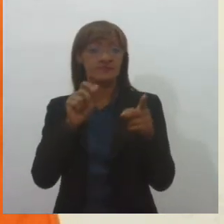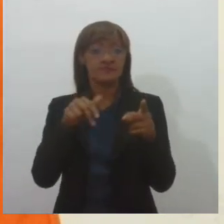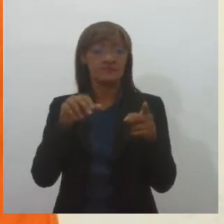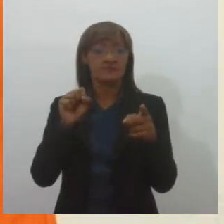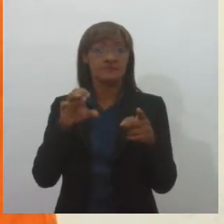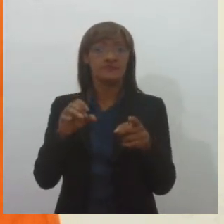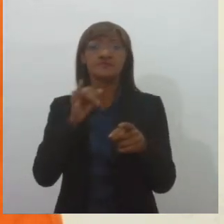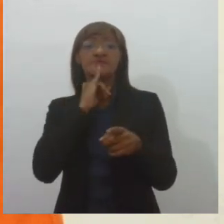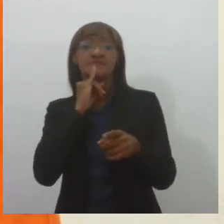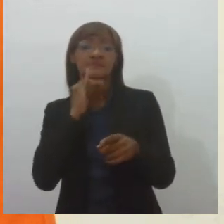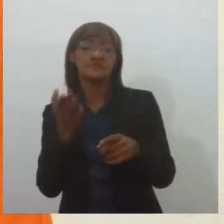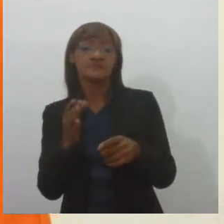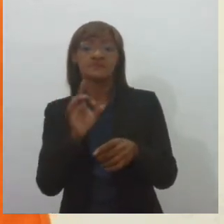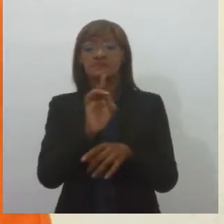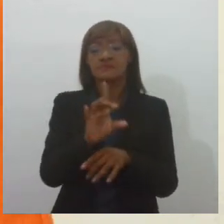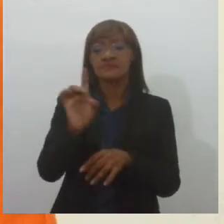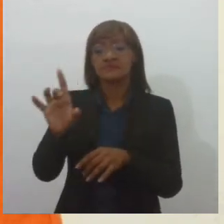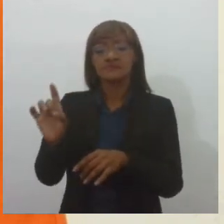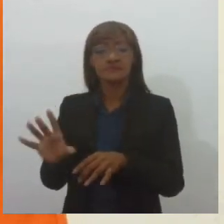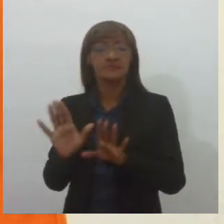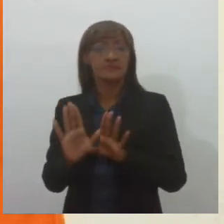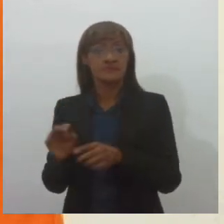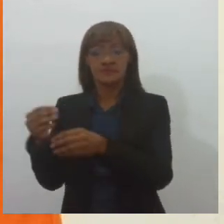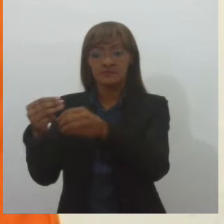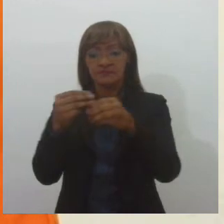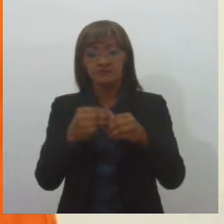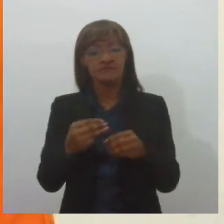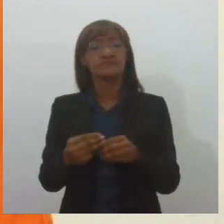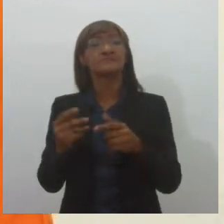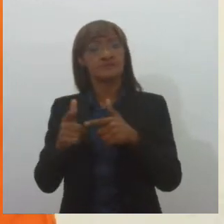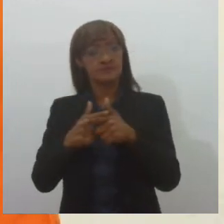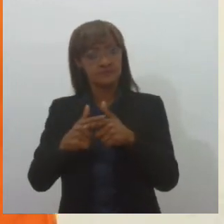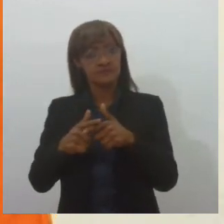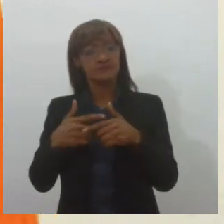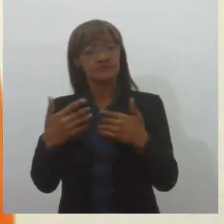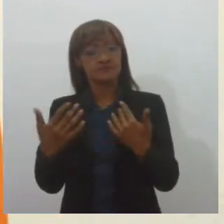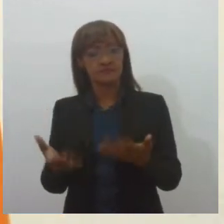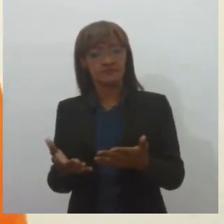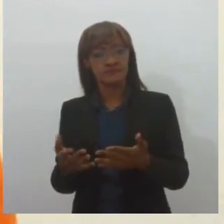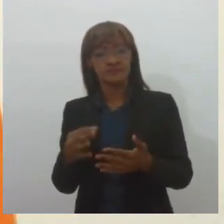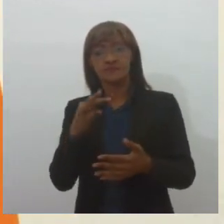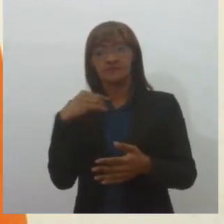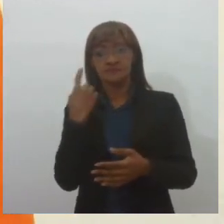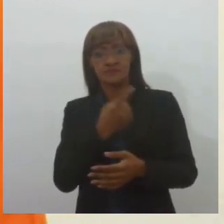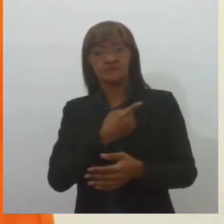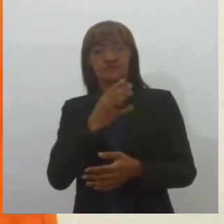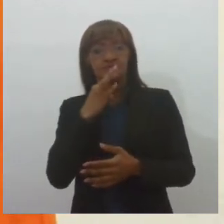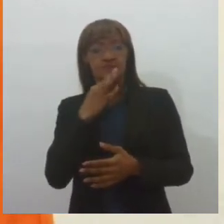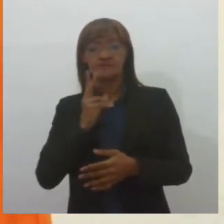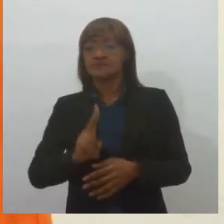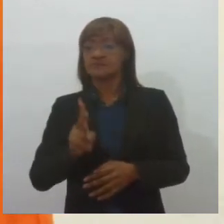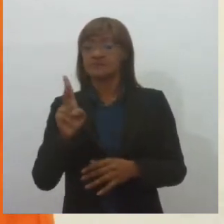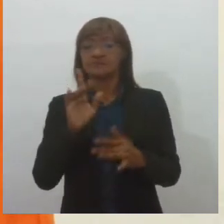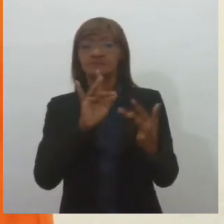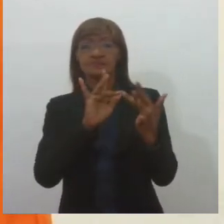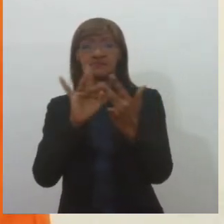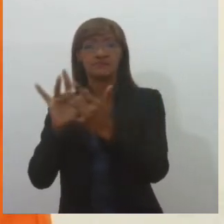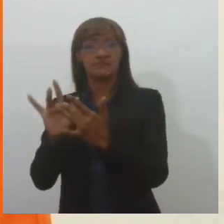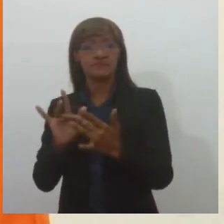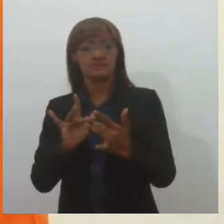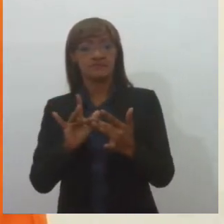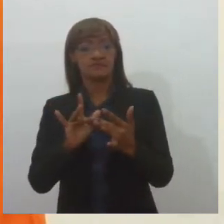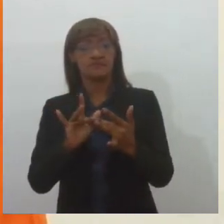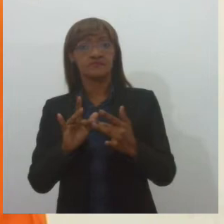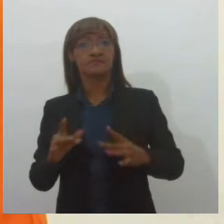amiga nossa de Itabaiana não vou citar nomes Mas cada município tem o seu aos seus agentes que nós conhecemos que a gente sempre tá e ainda esse